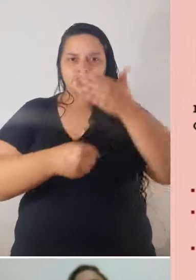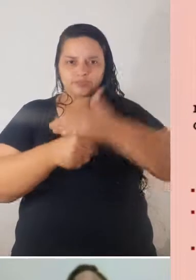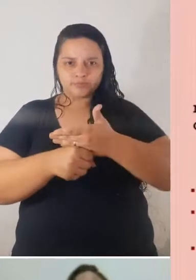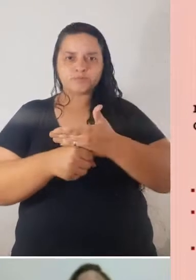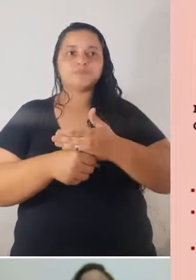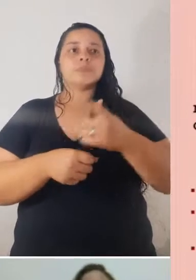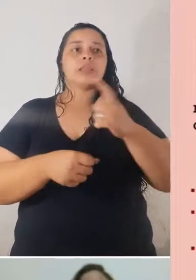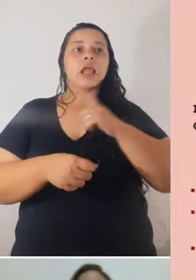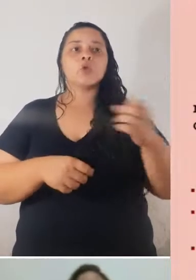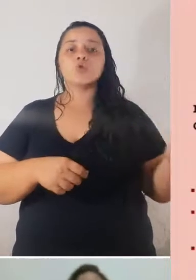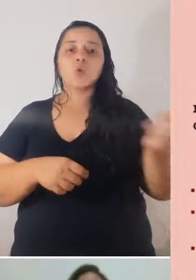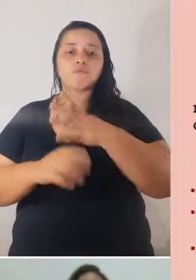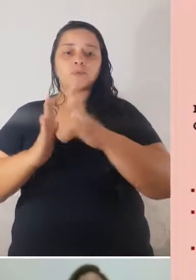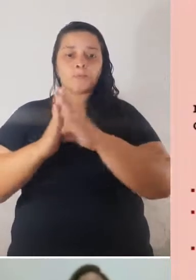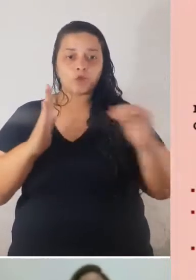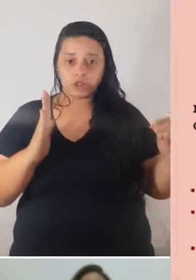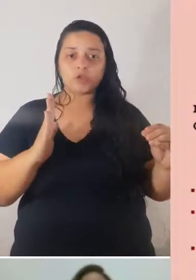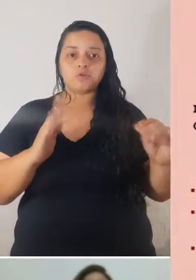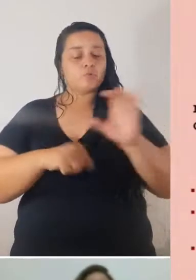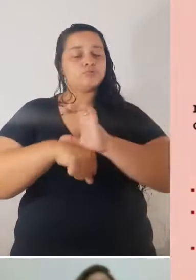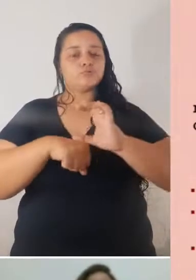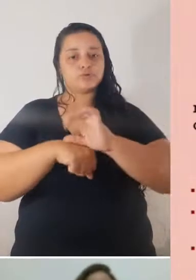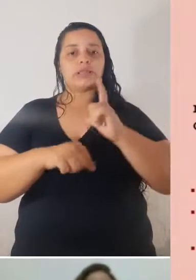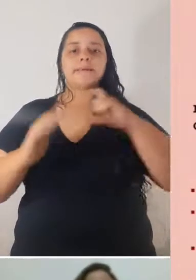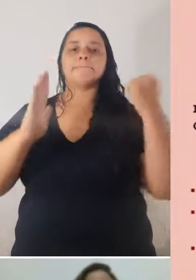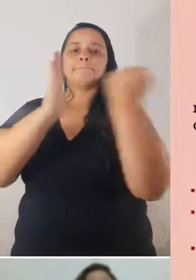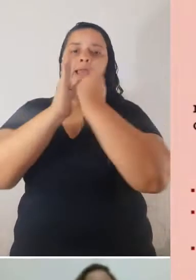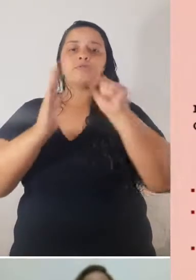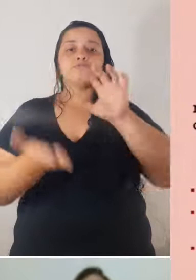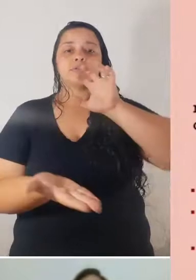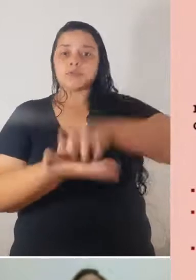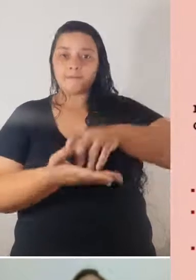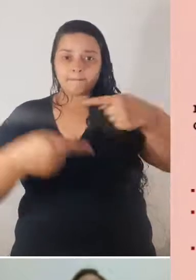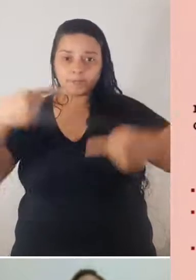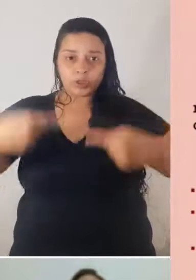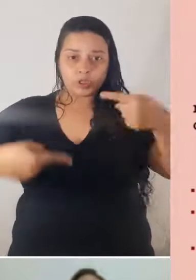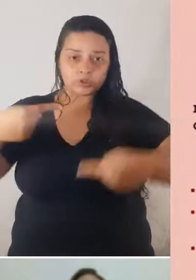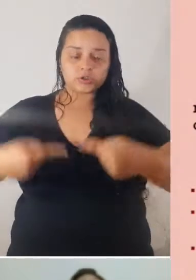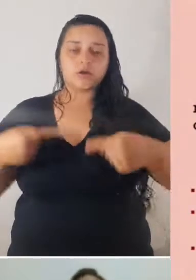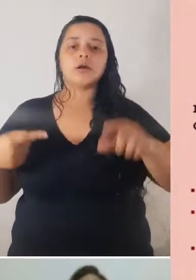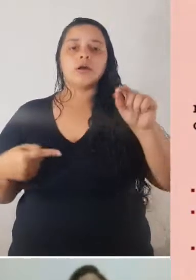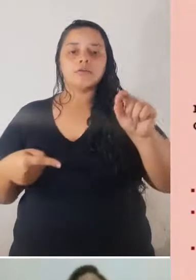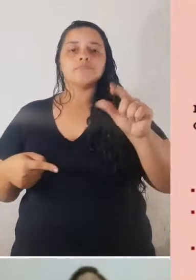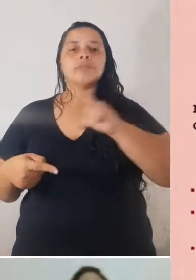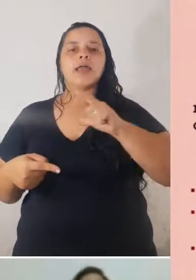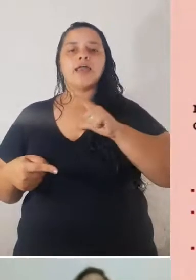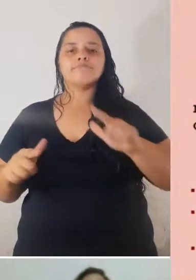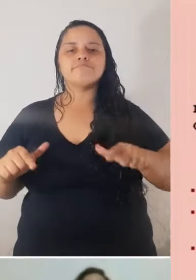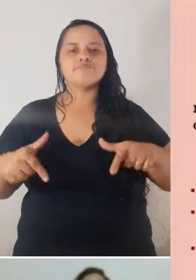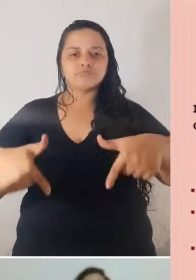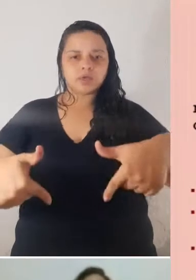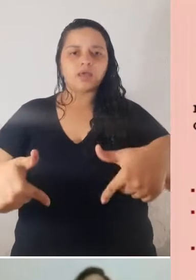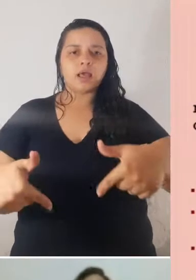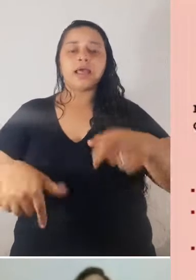um novo modelo político-institucional, que vai ser marcado pela centralização política no chefe do executivo, ou seja,